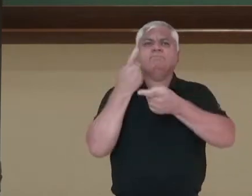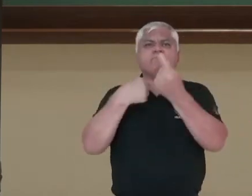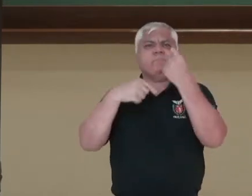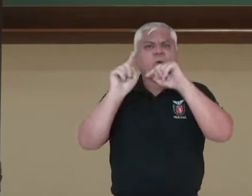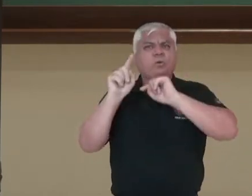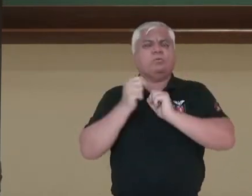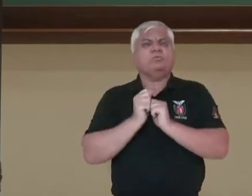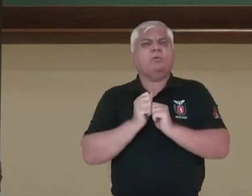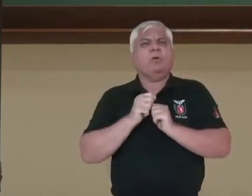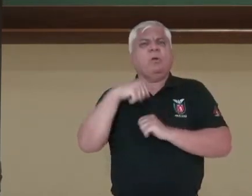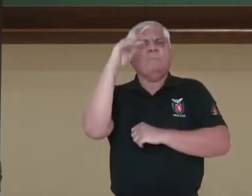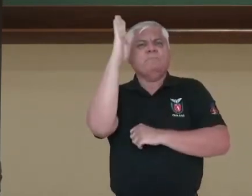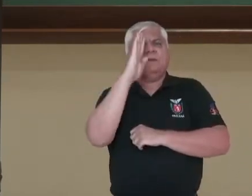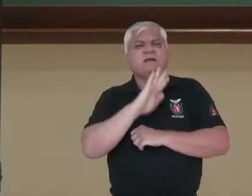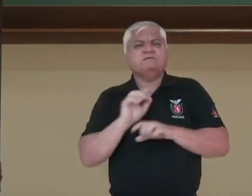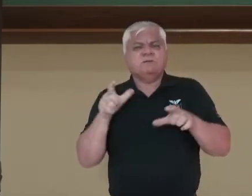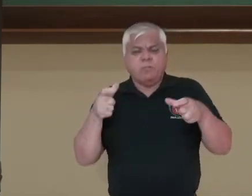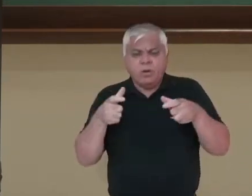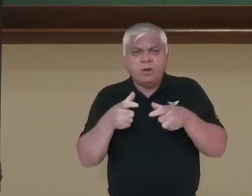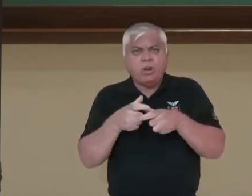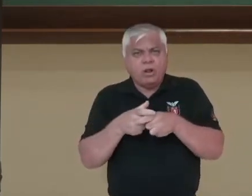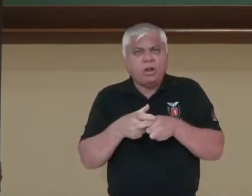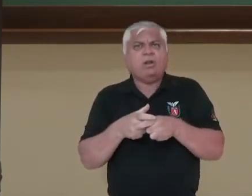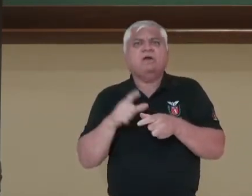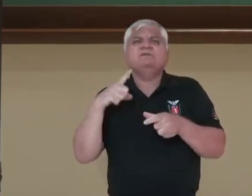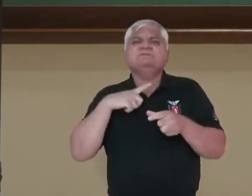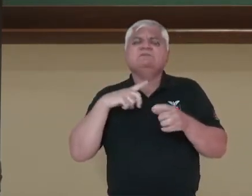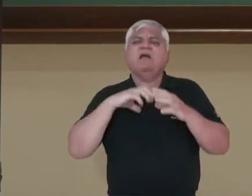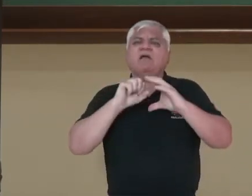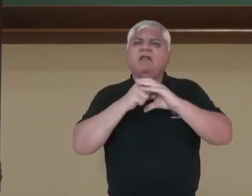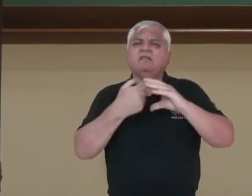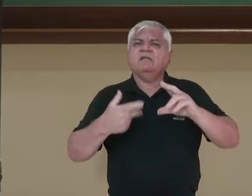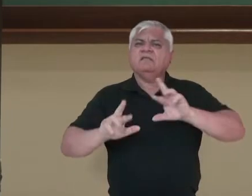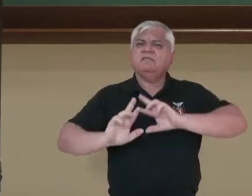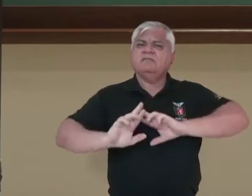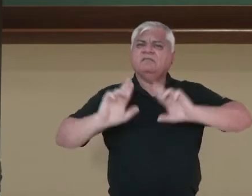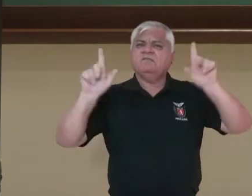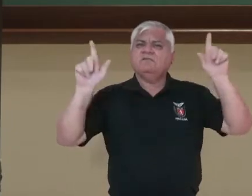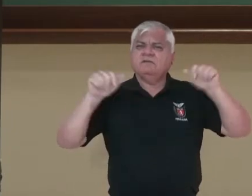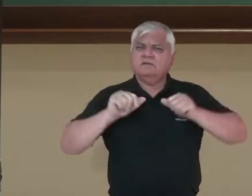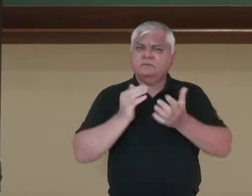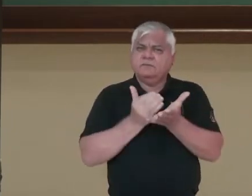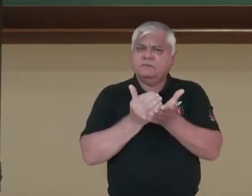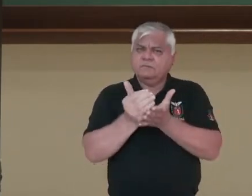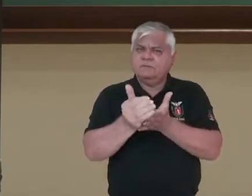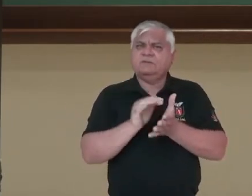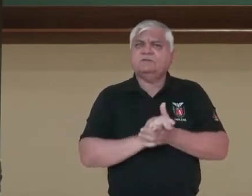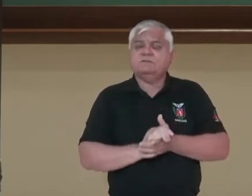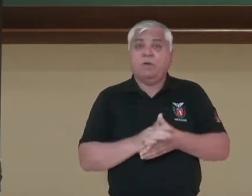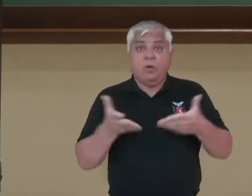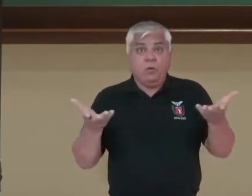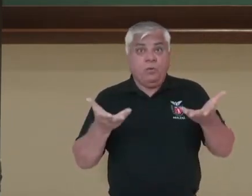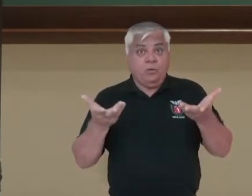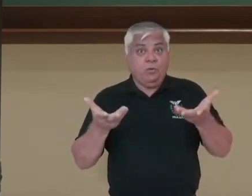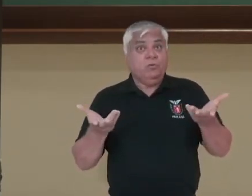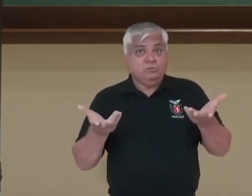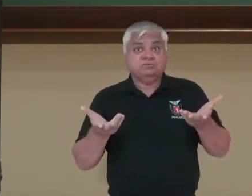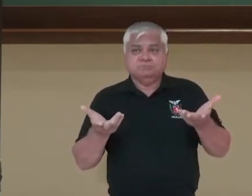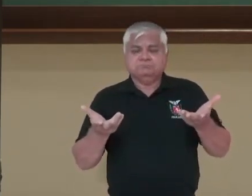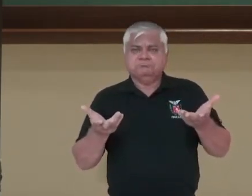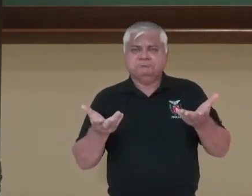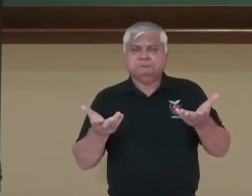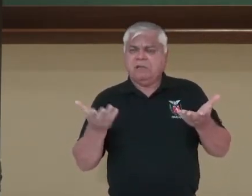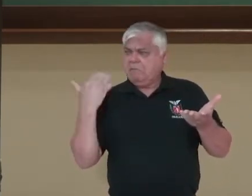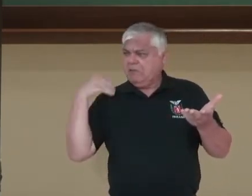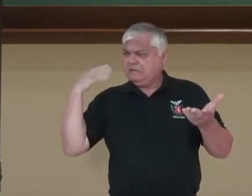era menor em extensão territorial e tinha características diferentes no seu início do que tem hoje. Então é importante a